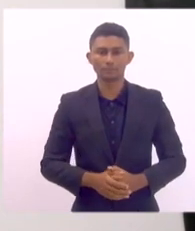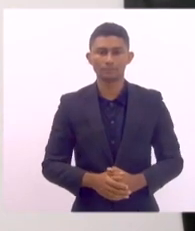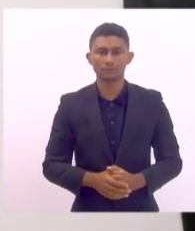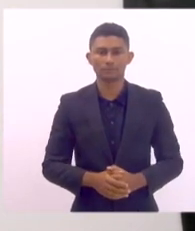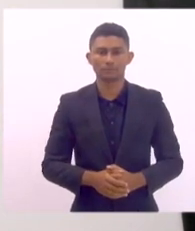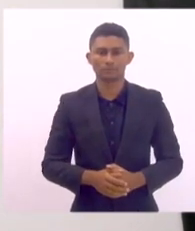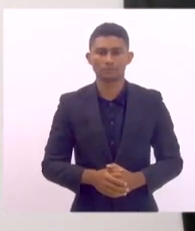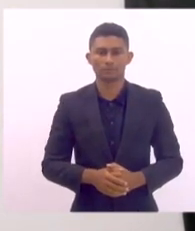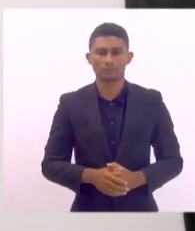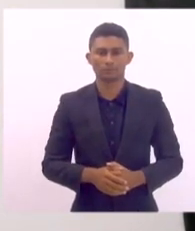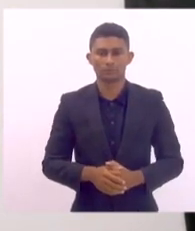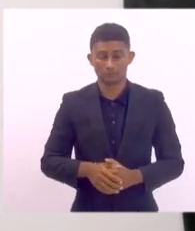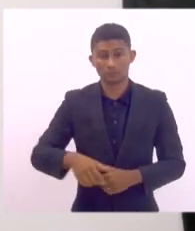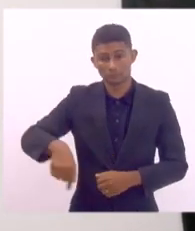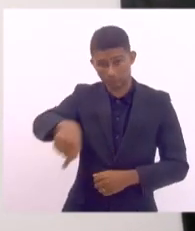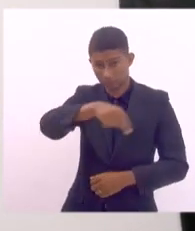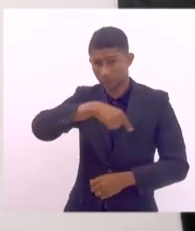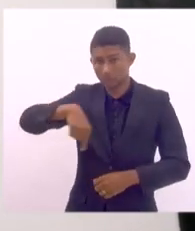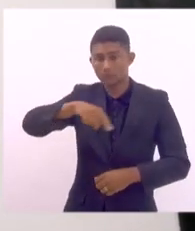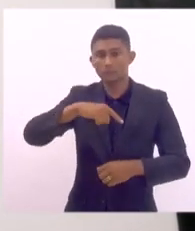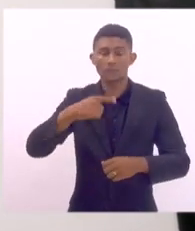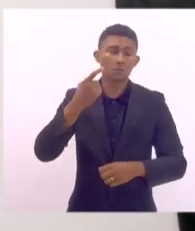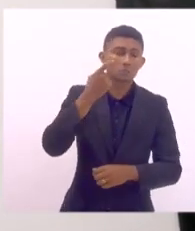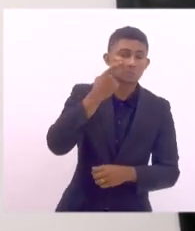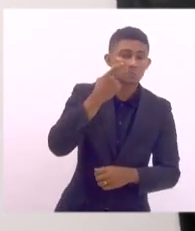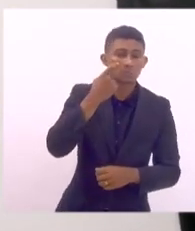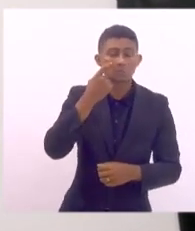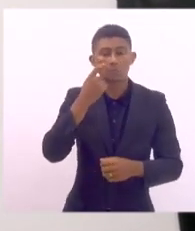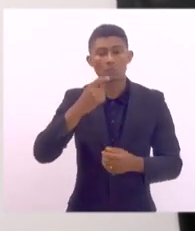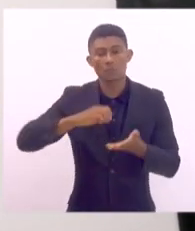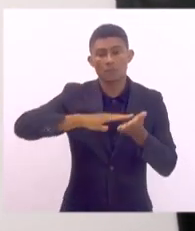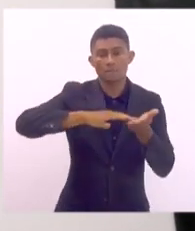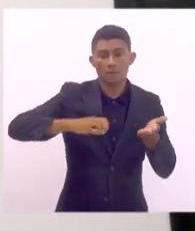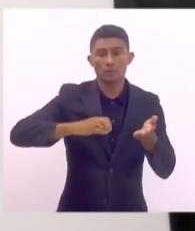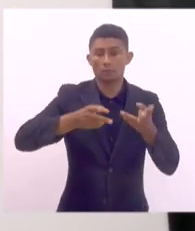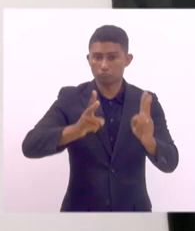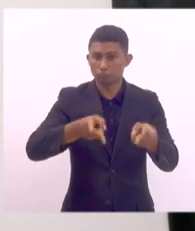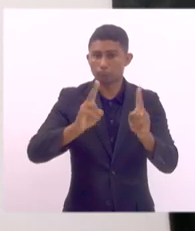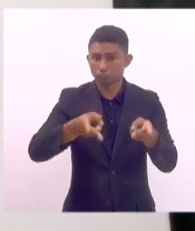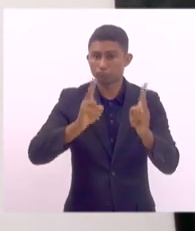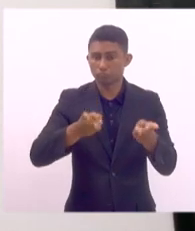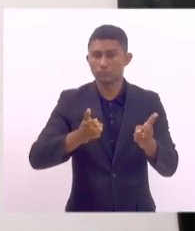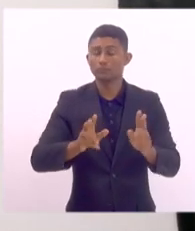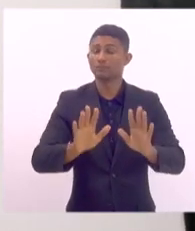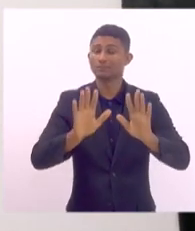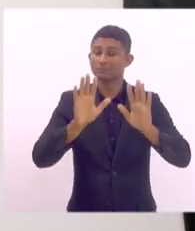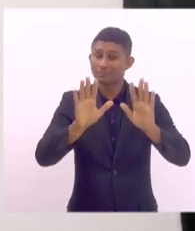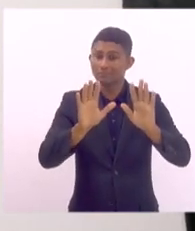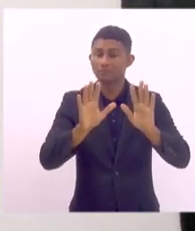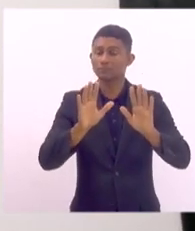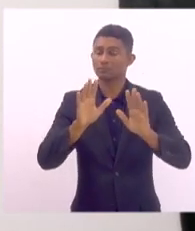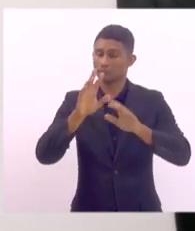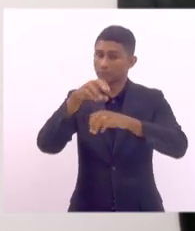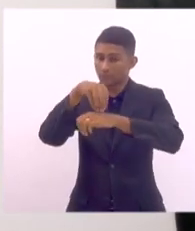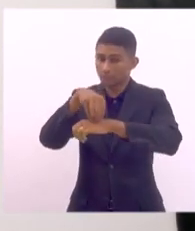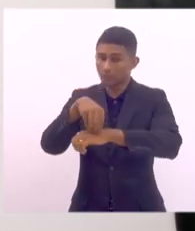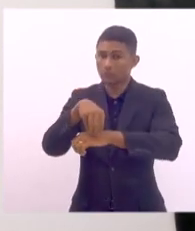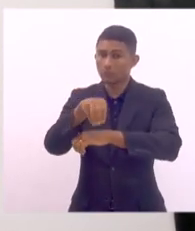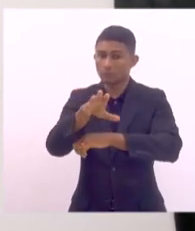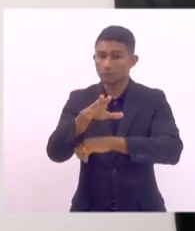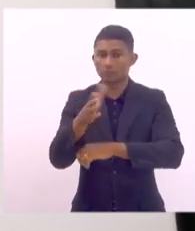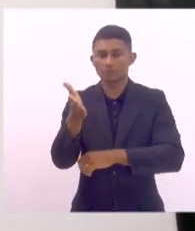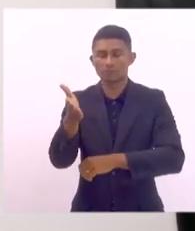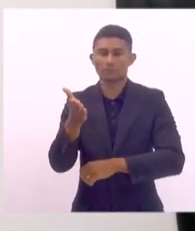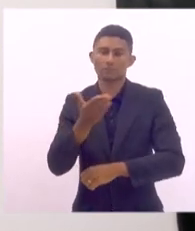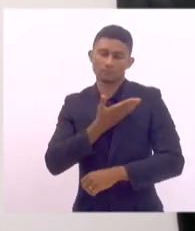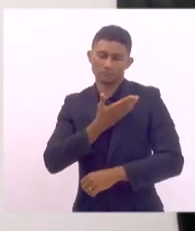A gente está trabalhando para manter o veto, mas, na verdade, eu queria sugerir, meu amigo deputado